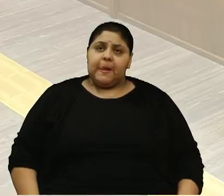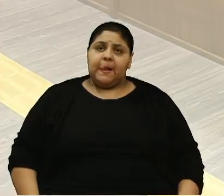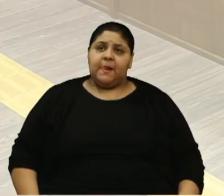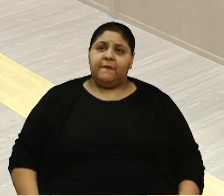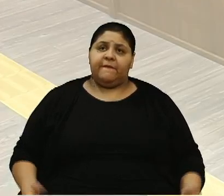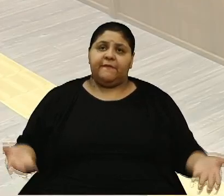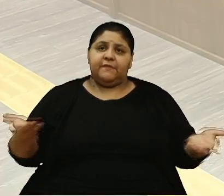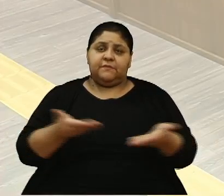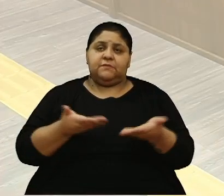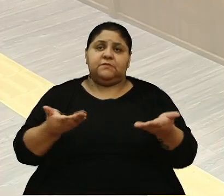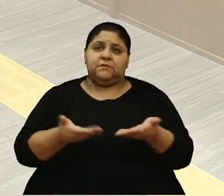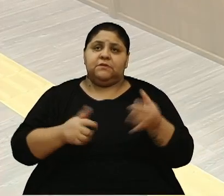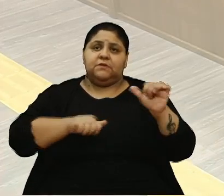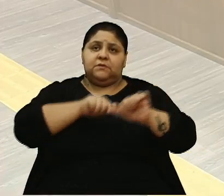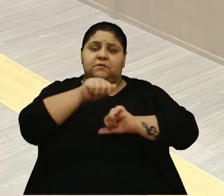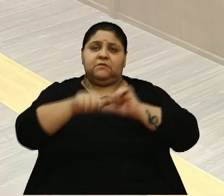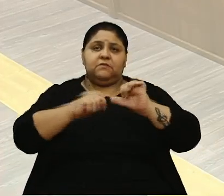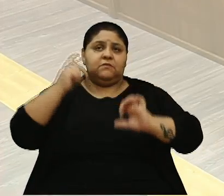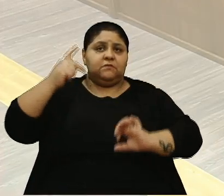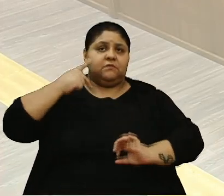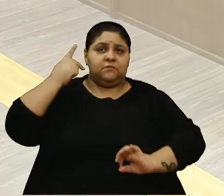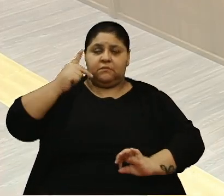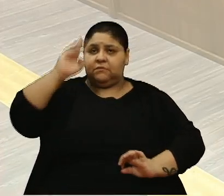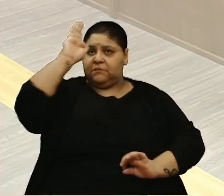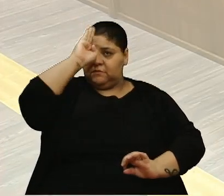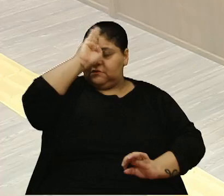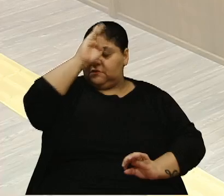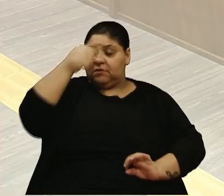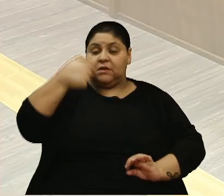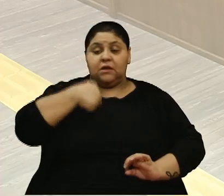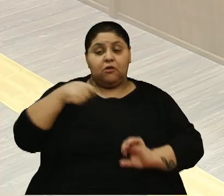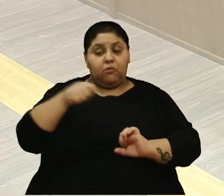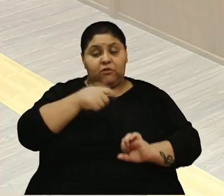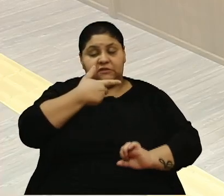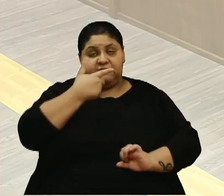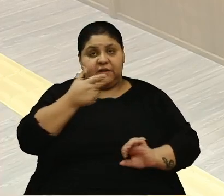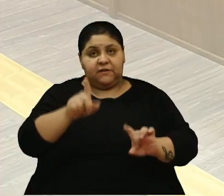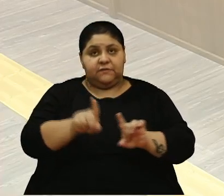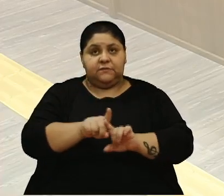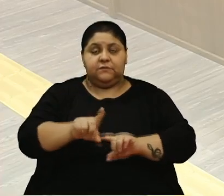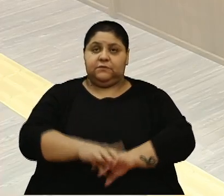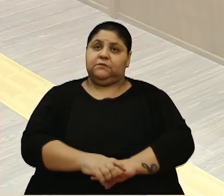Passo a condução dos trabalhos nesse momento ao vereador Adriano Bressan para que eu possa me manifestar.